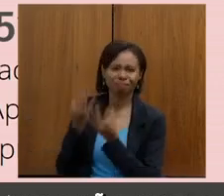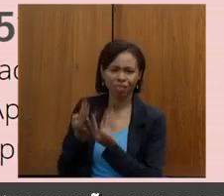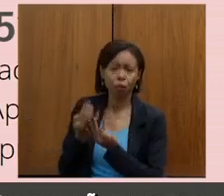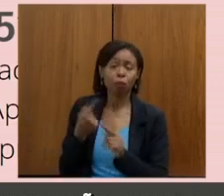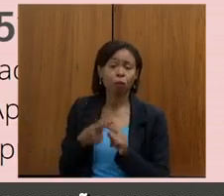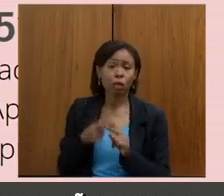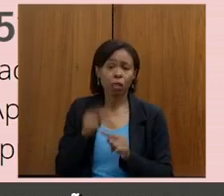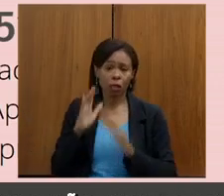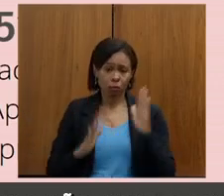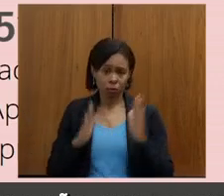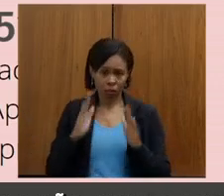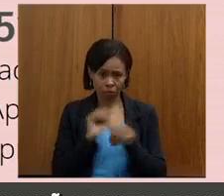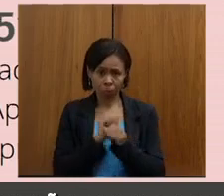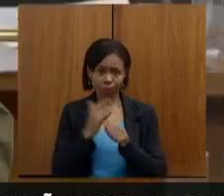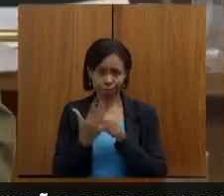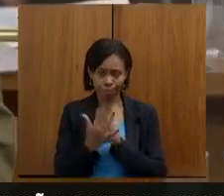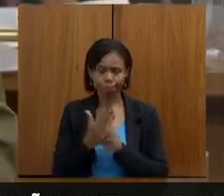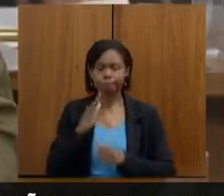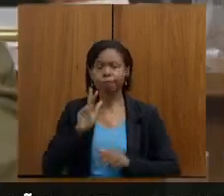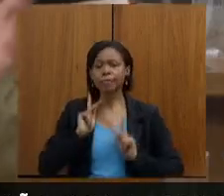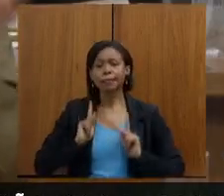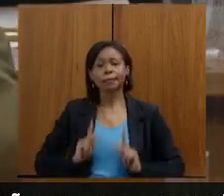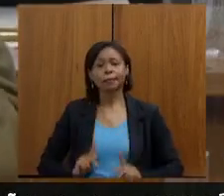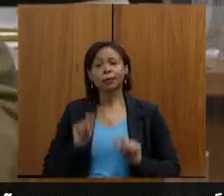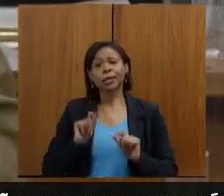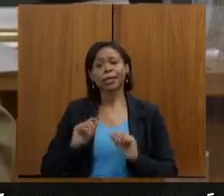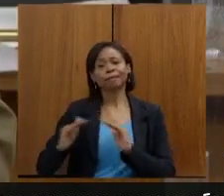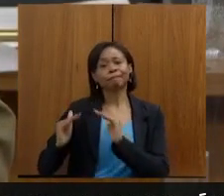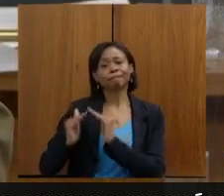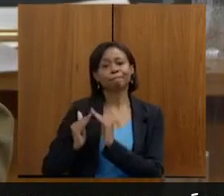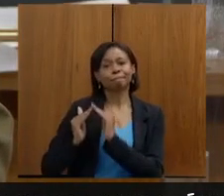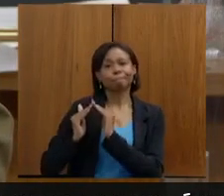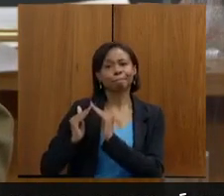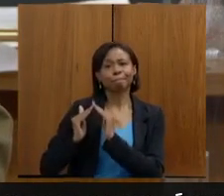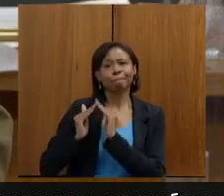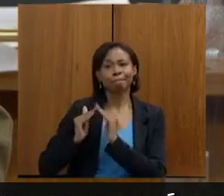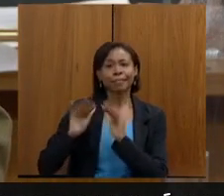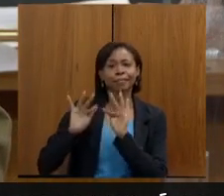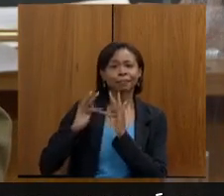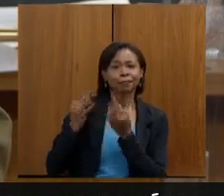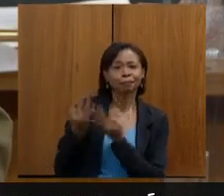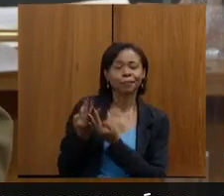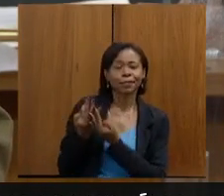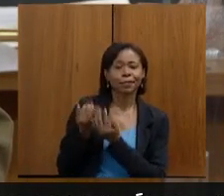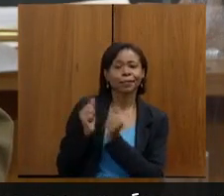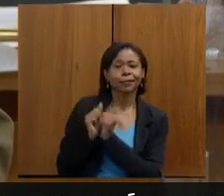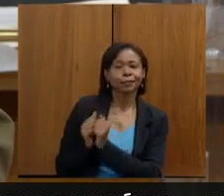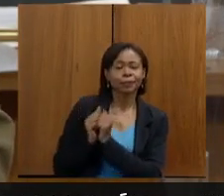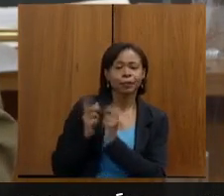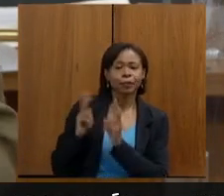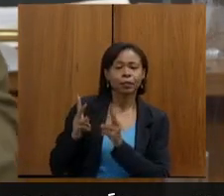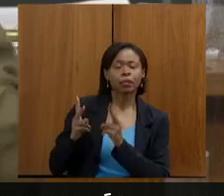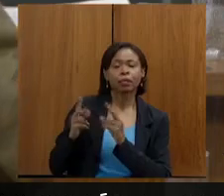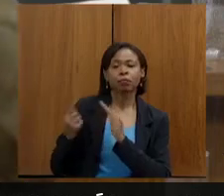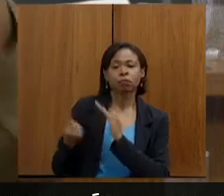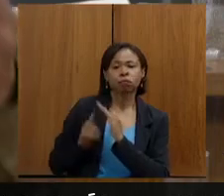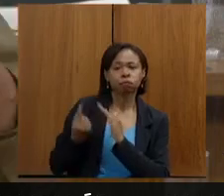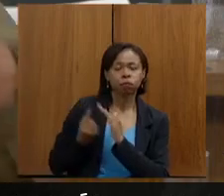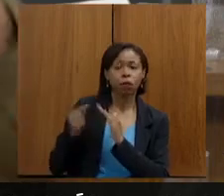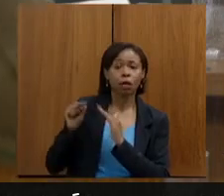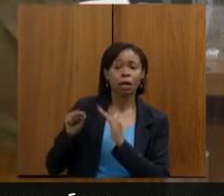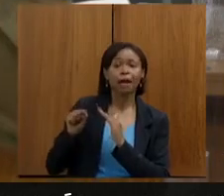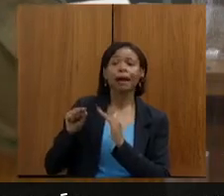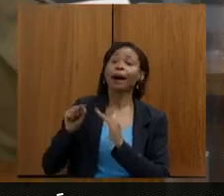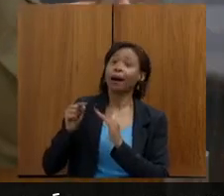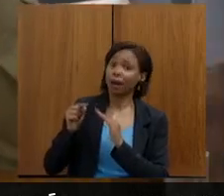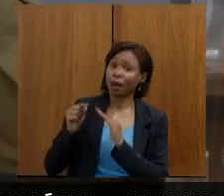vezes aqui estava restrita né Aos ambientes familiares e ele é houve